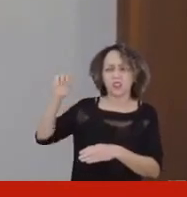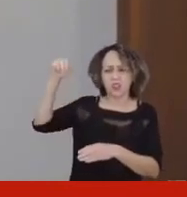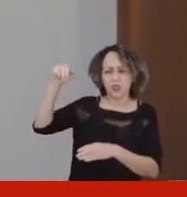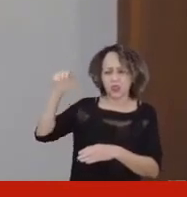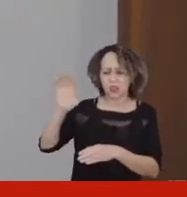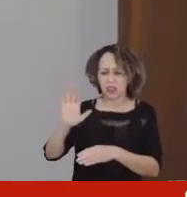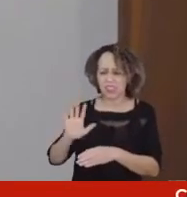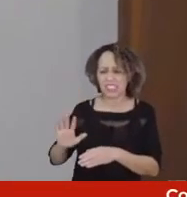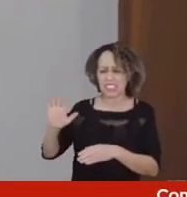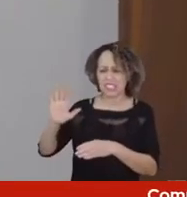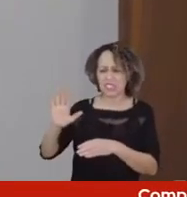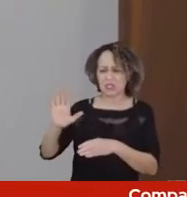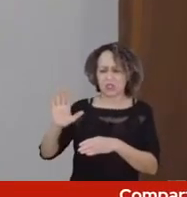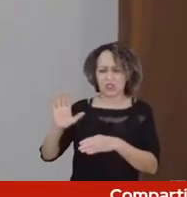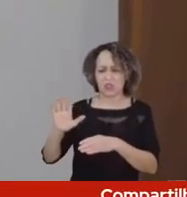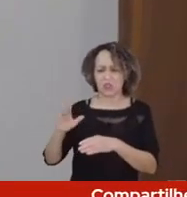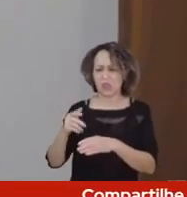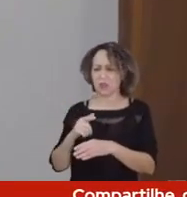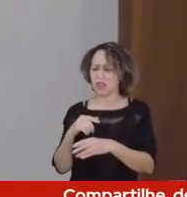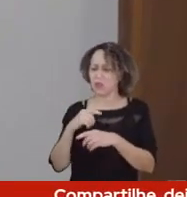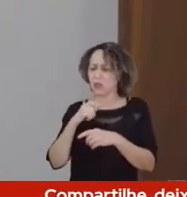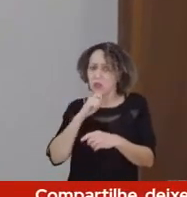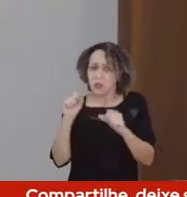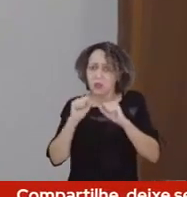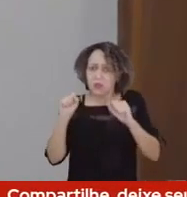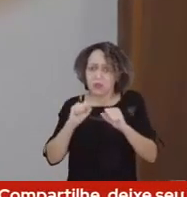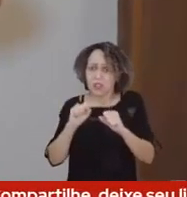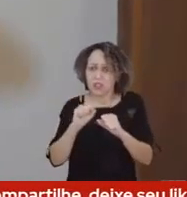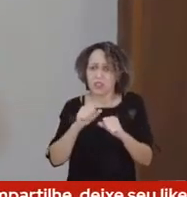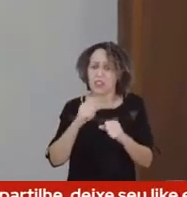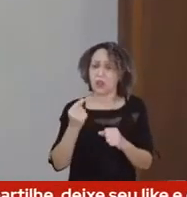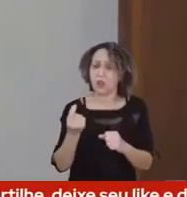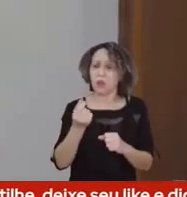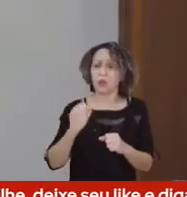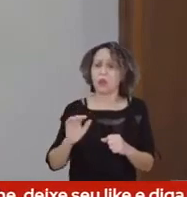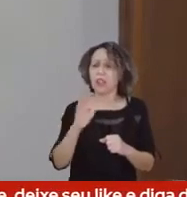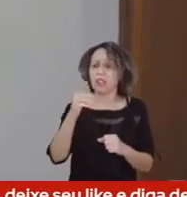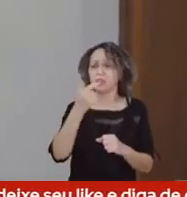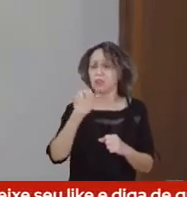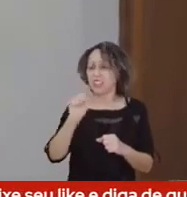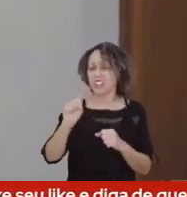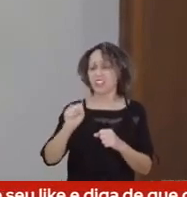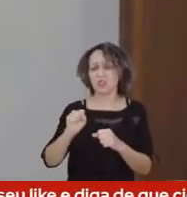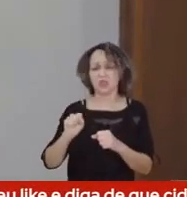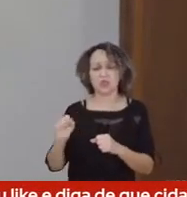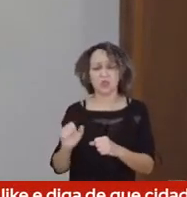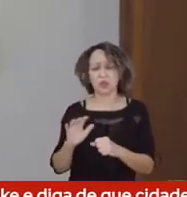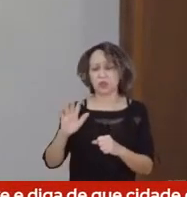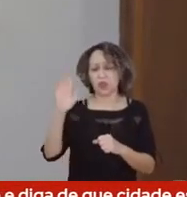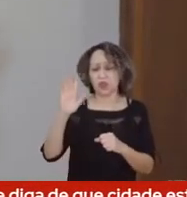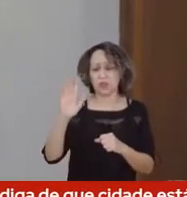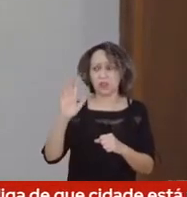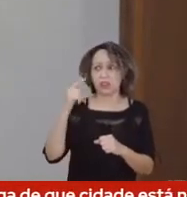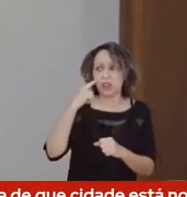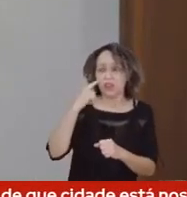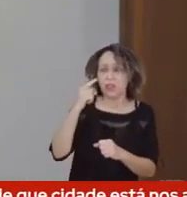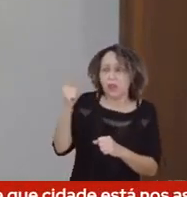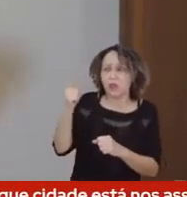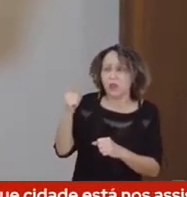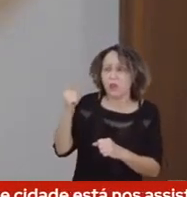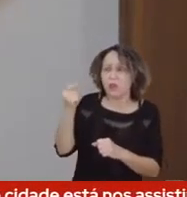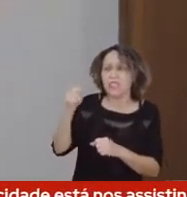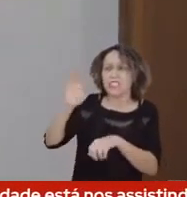Ele pegava os aumentos que aconteciam lá no norte da Europa e trazia para o mercado brasileiro. Só que o Brasil não importava o gás da